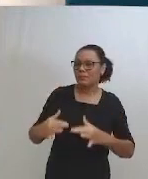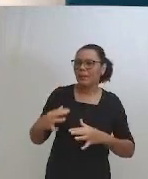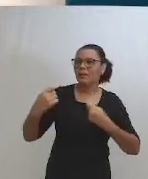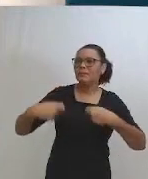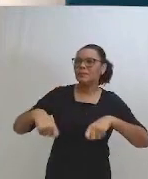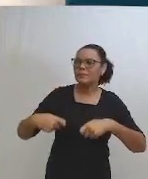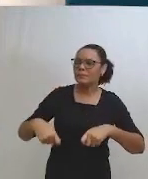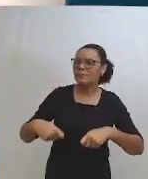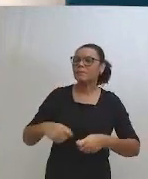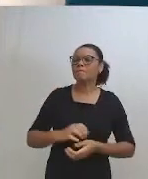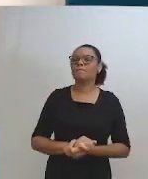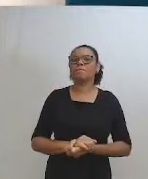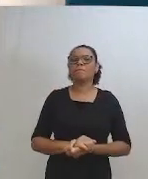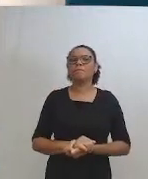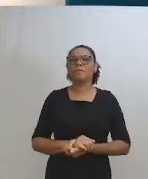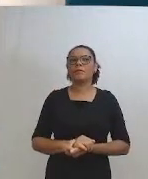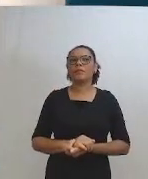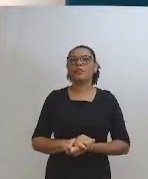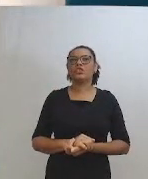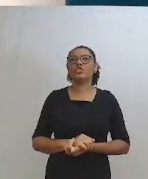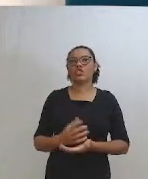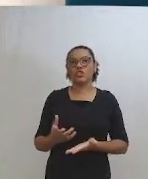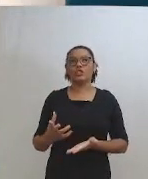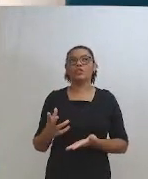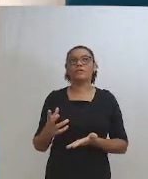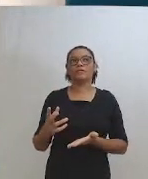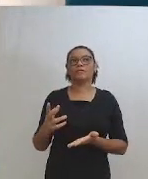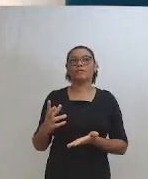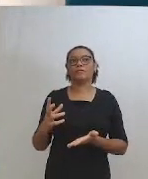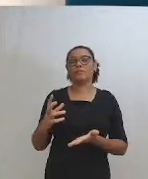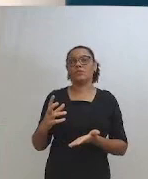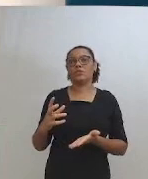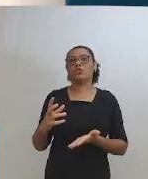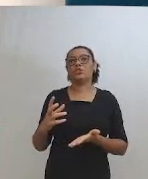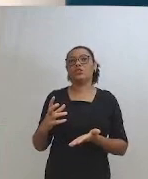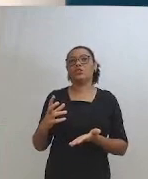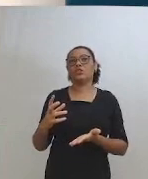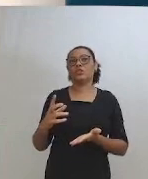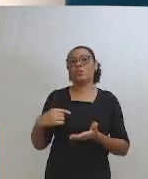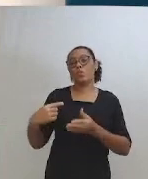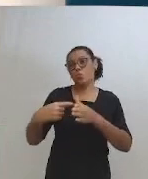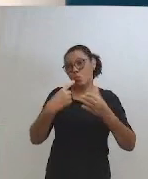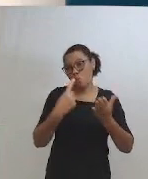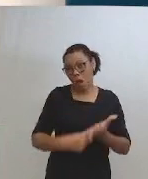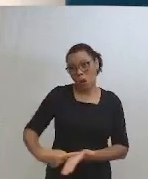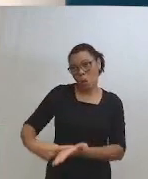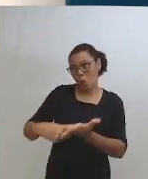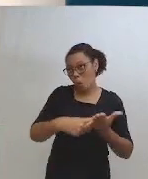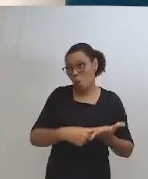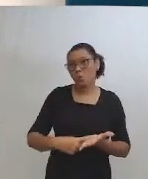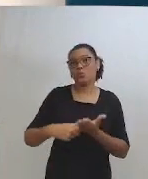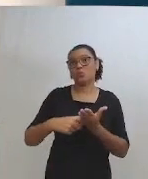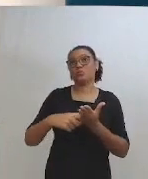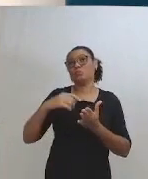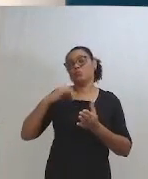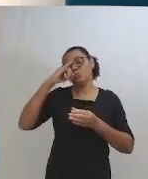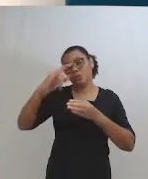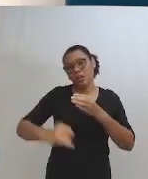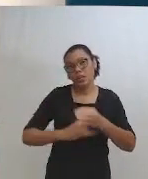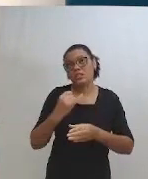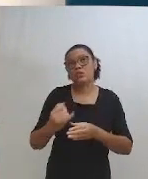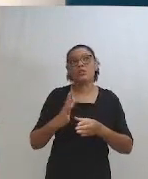de validar ou de trazer à colação o acordo internacional, já dado que a sede da Facebook é no